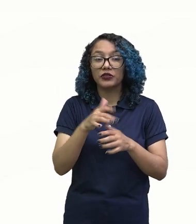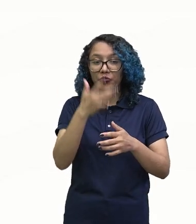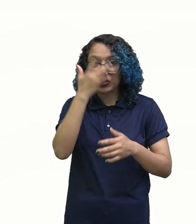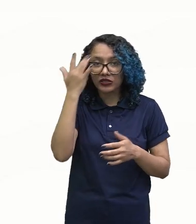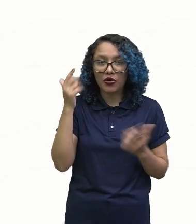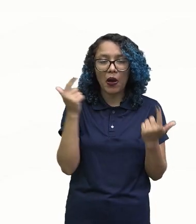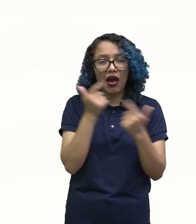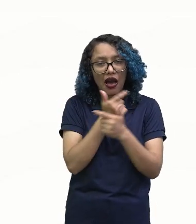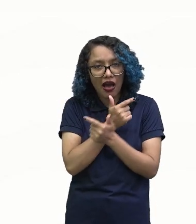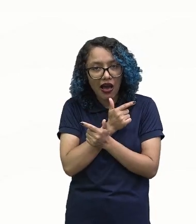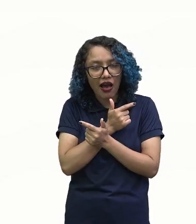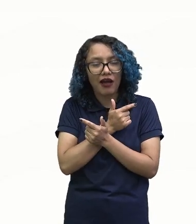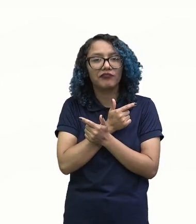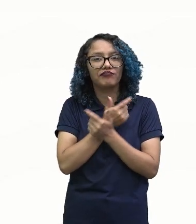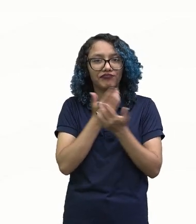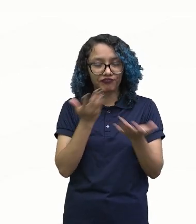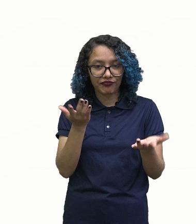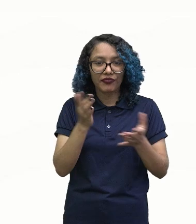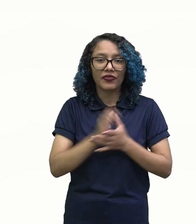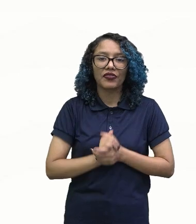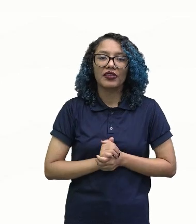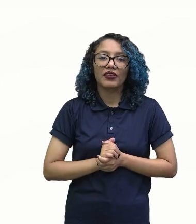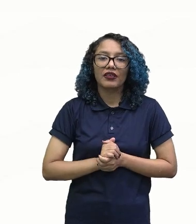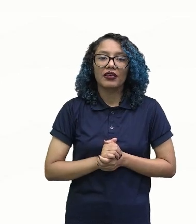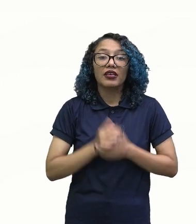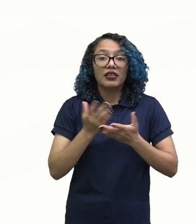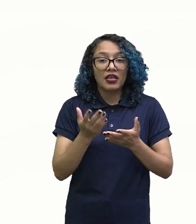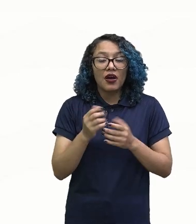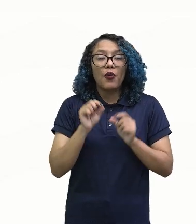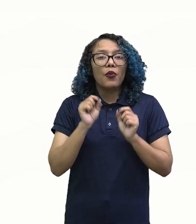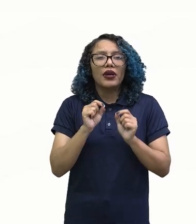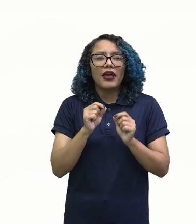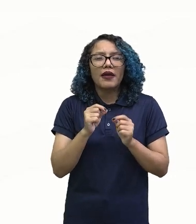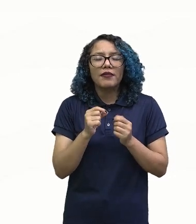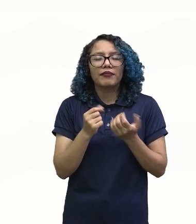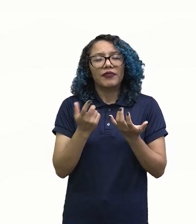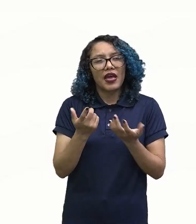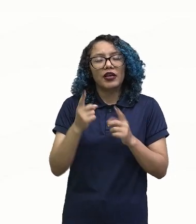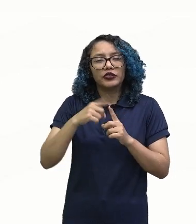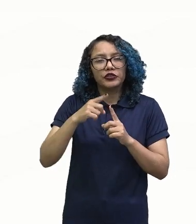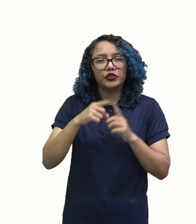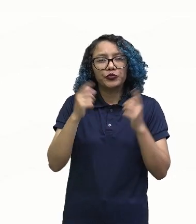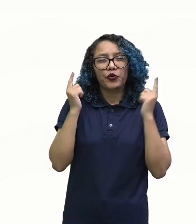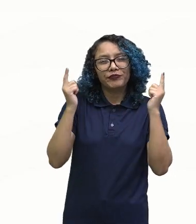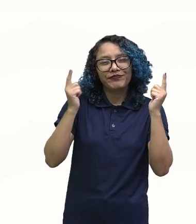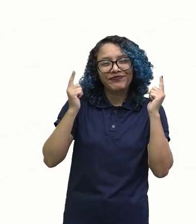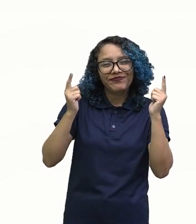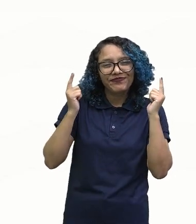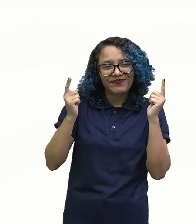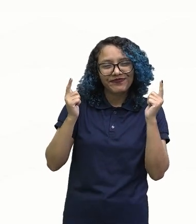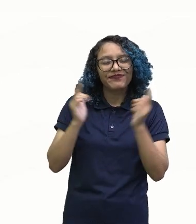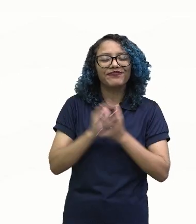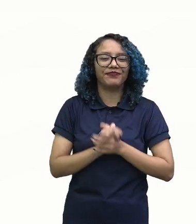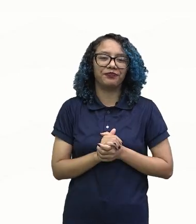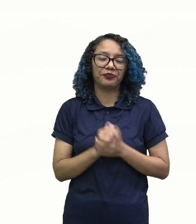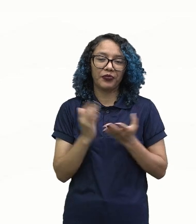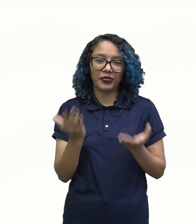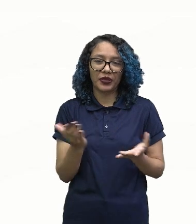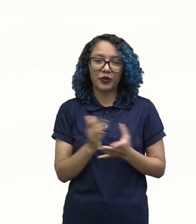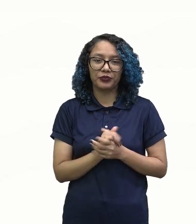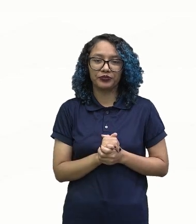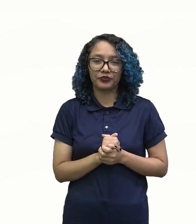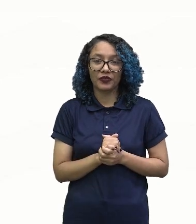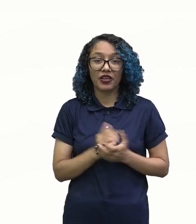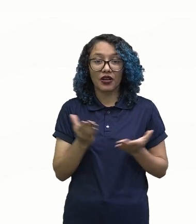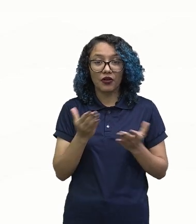né? Então, será uma espécie de entretenimento, né? Então, observe que agora a